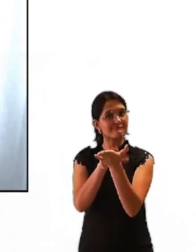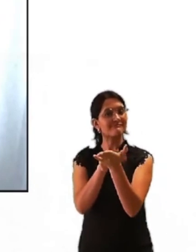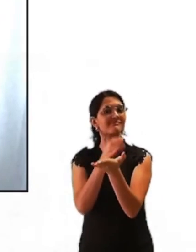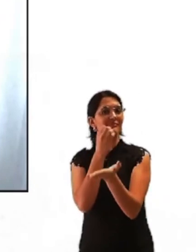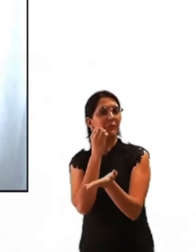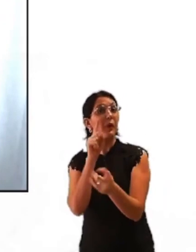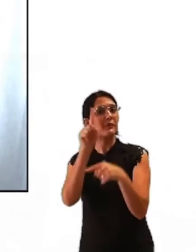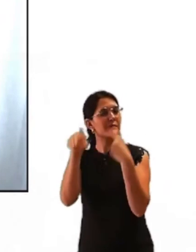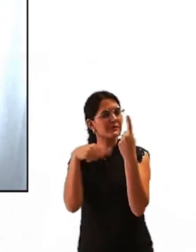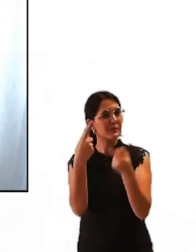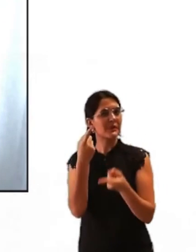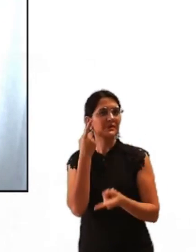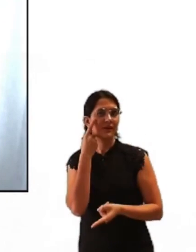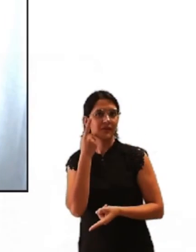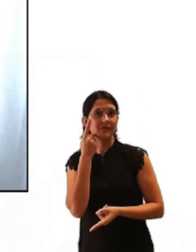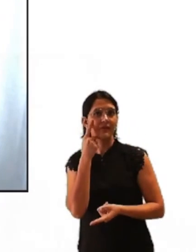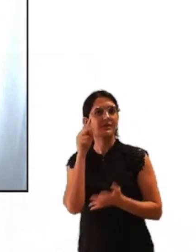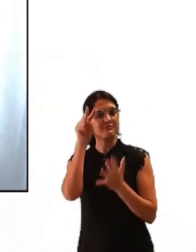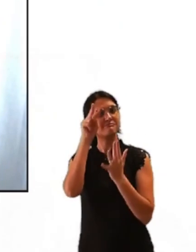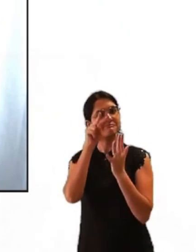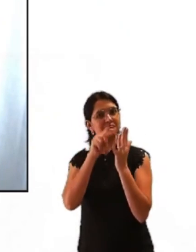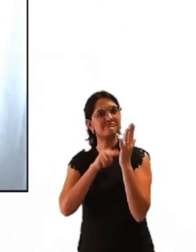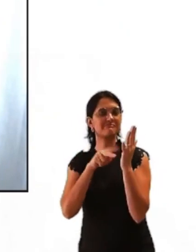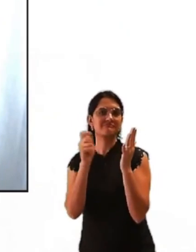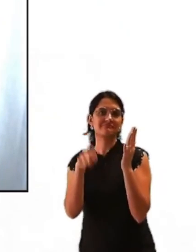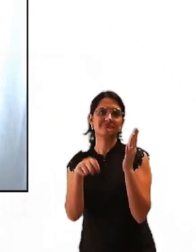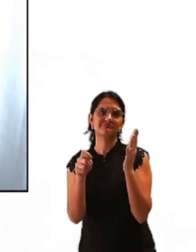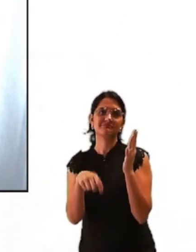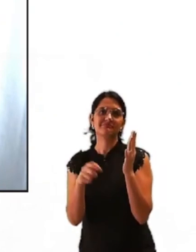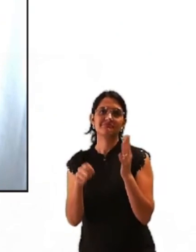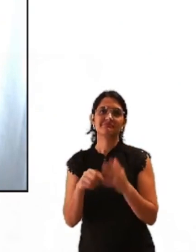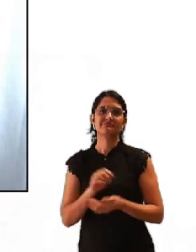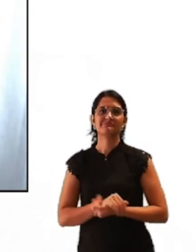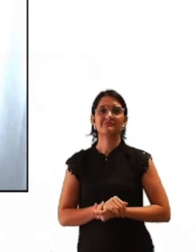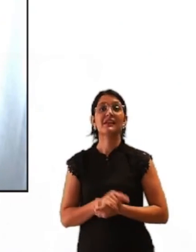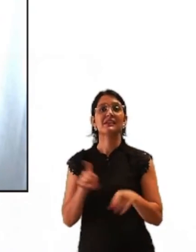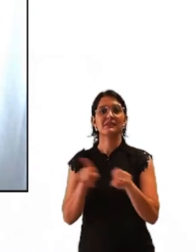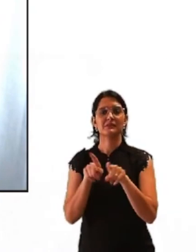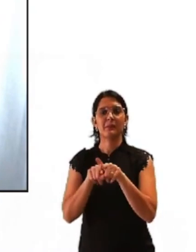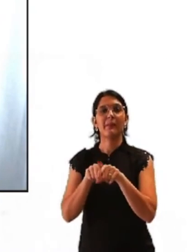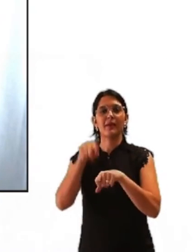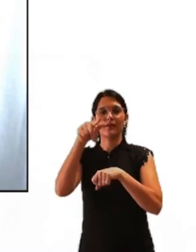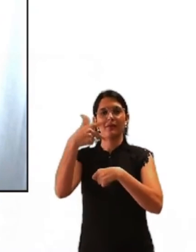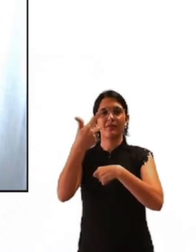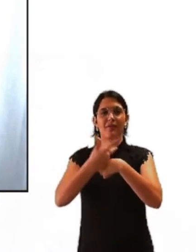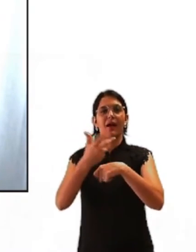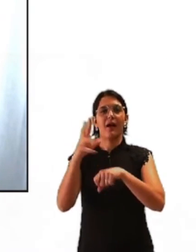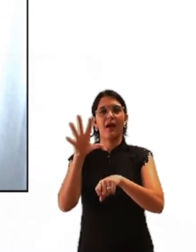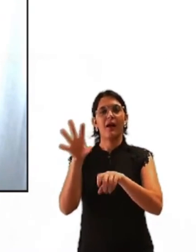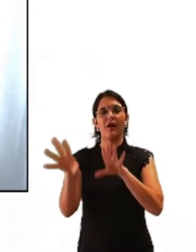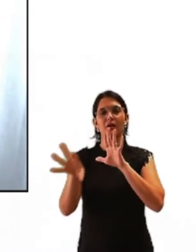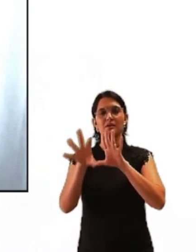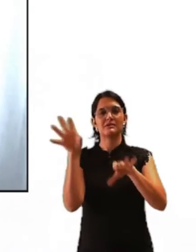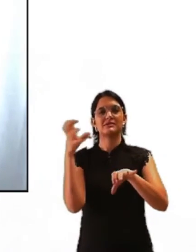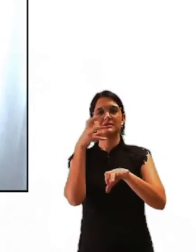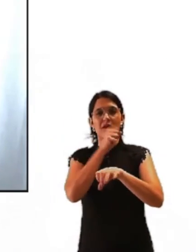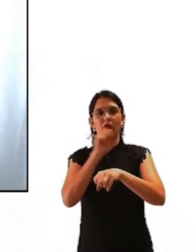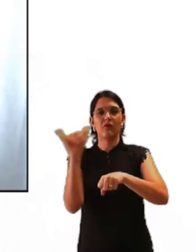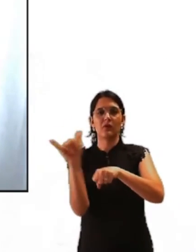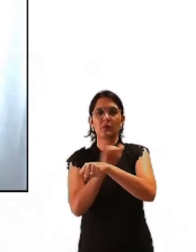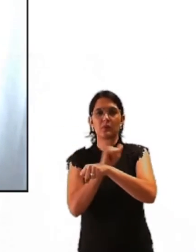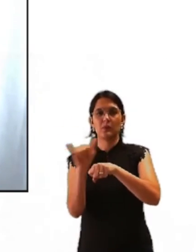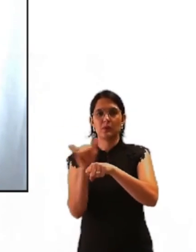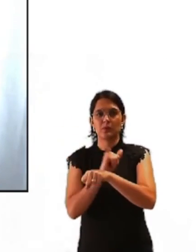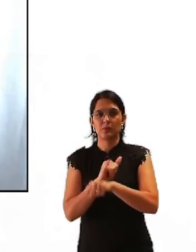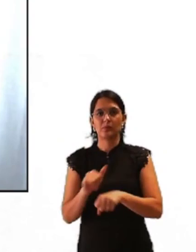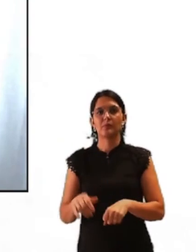a oportunidade de conferir, né? O webinar está gravado. Então, em nome da Escola de Formação Judiciária,